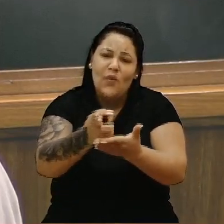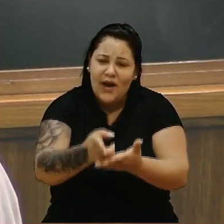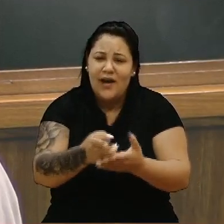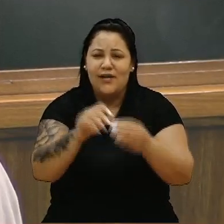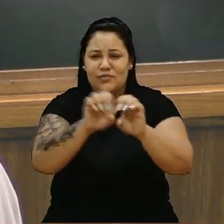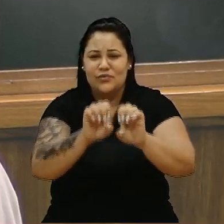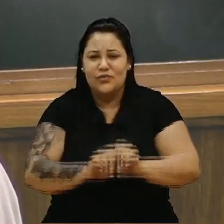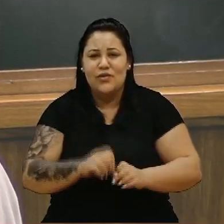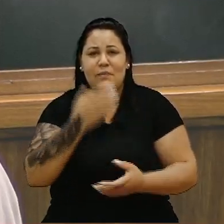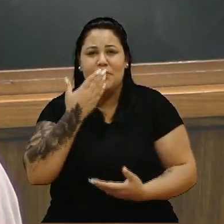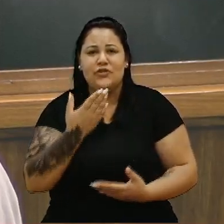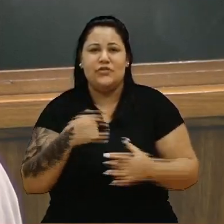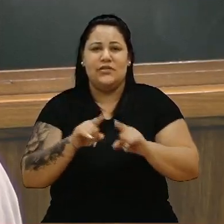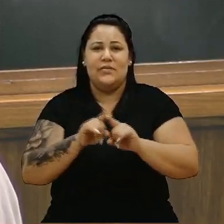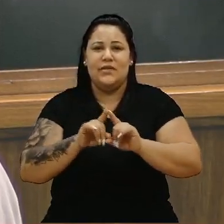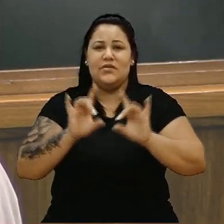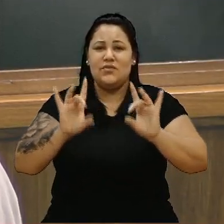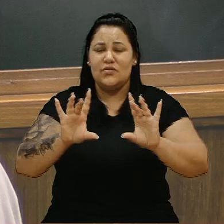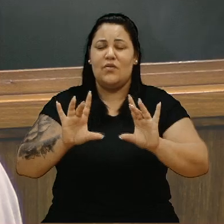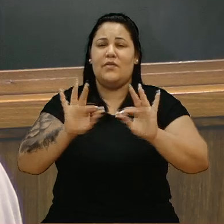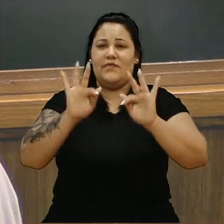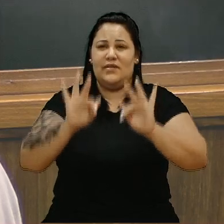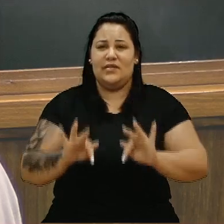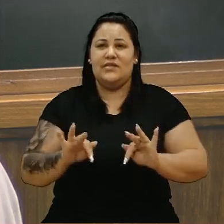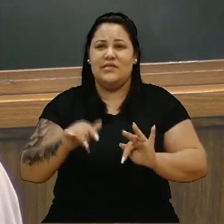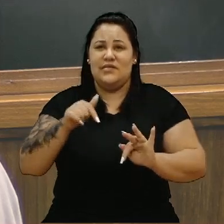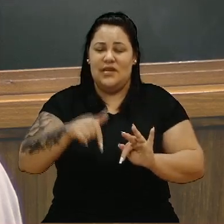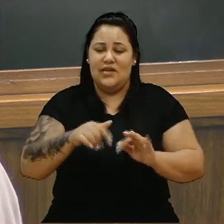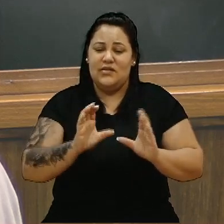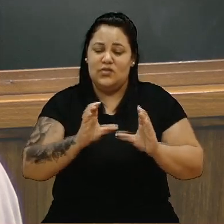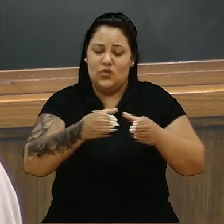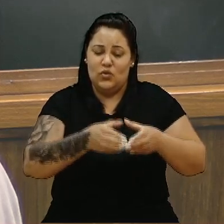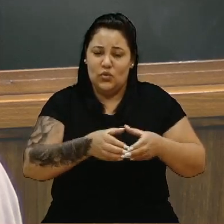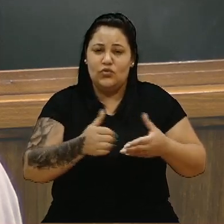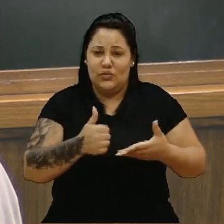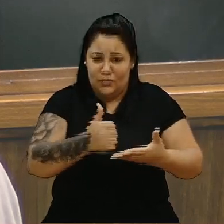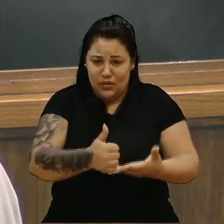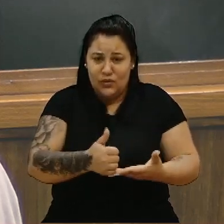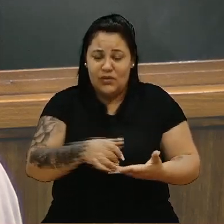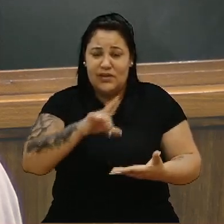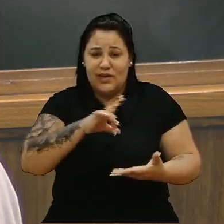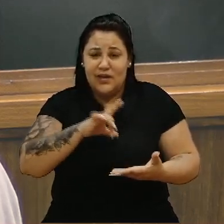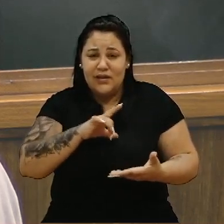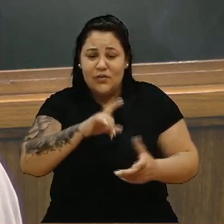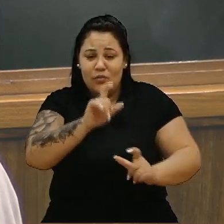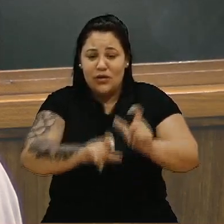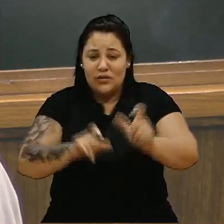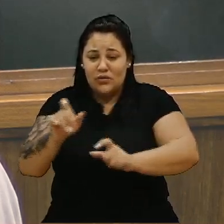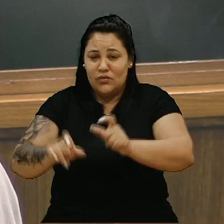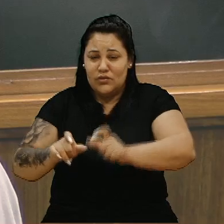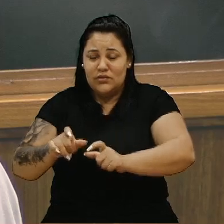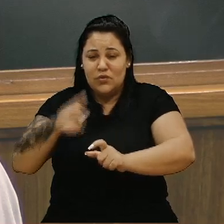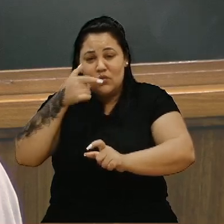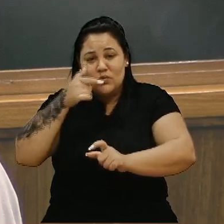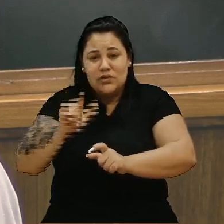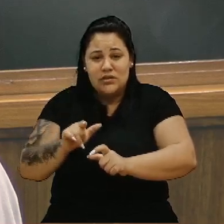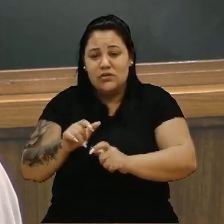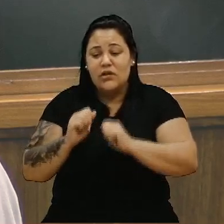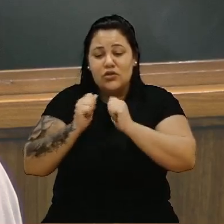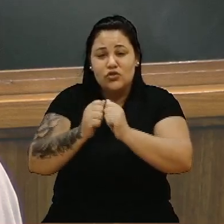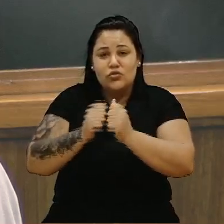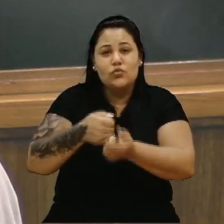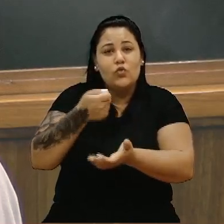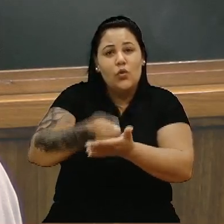Frente Parlamentar, para concluir, também sirva para que os moradores consigam estar juntos nas lutas e tendo o